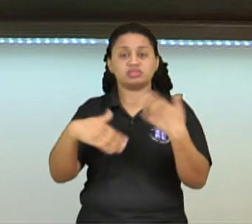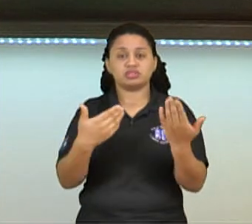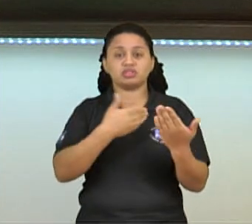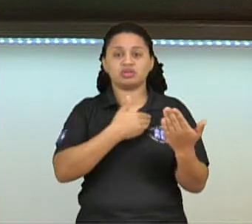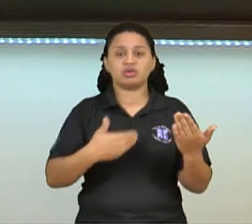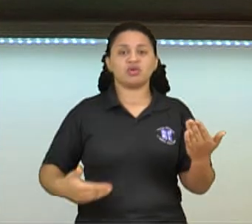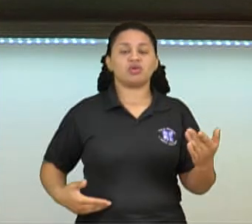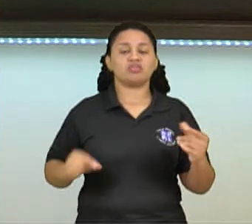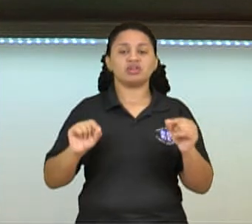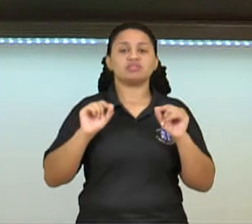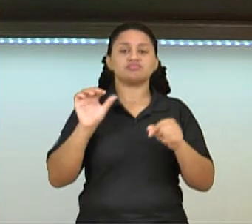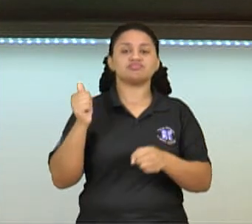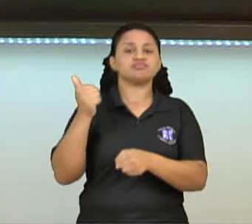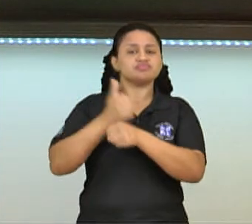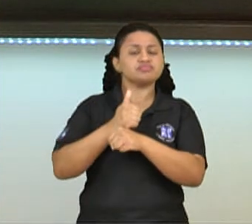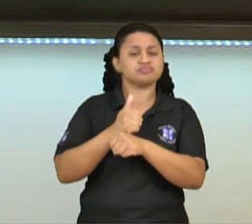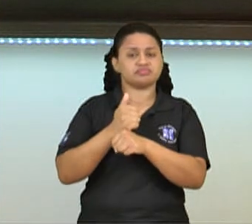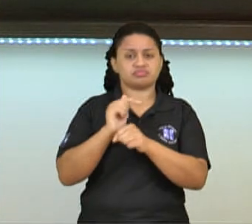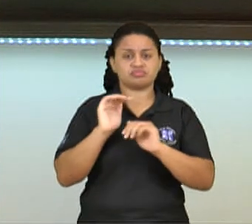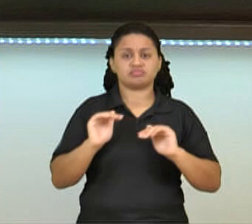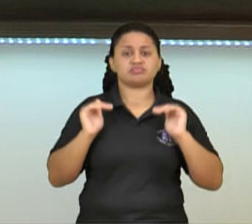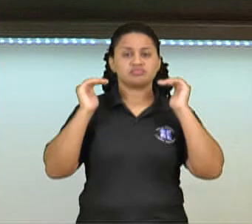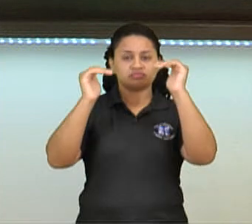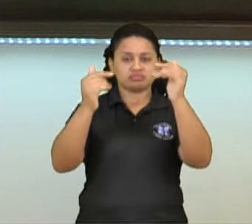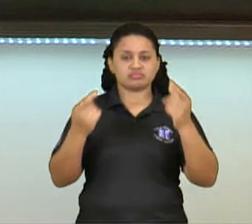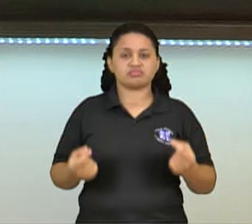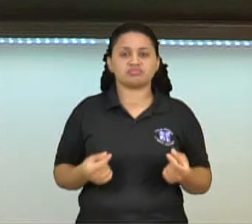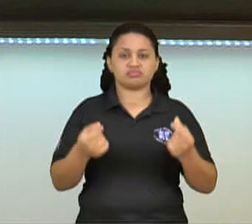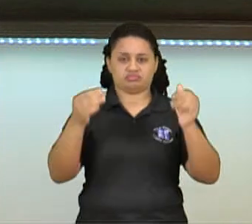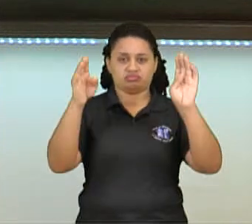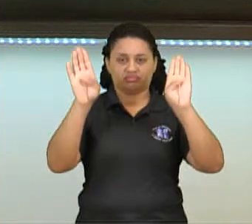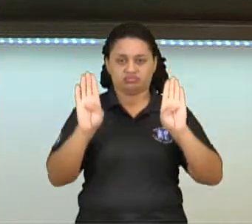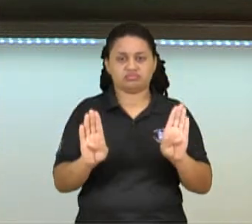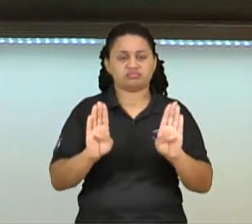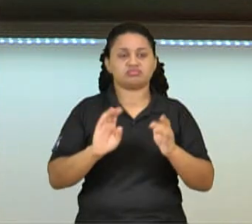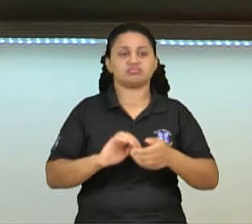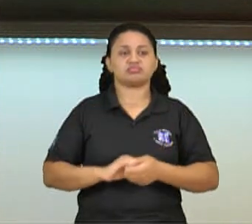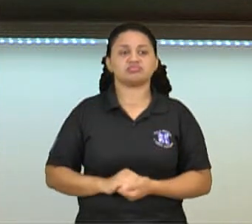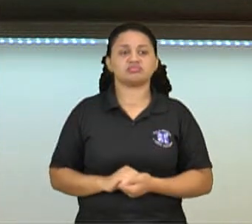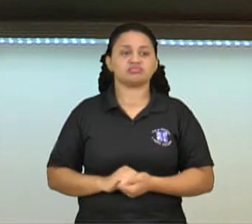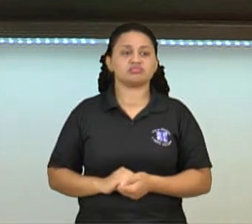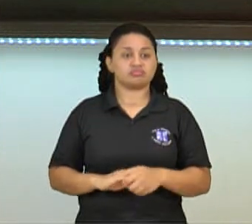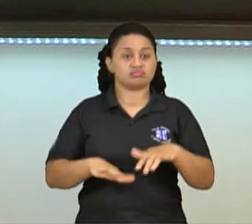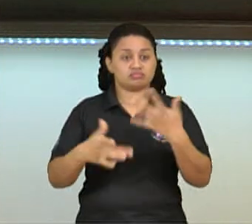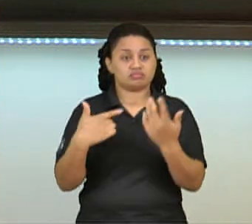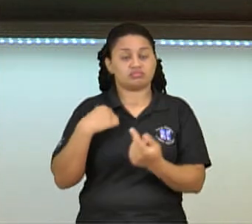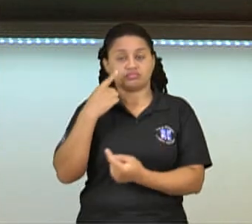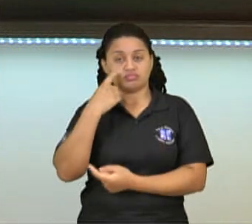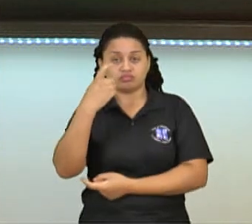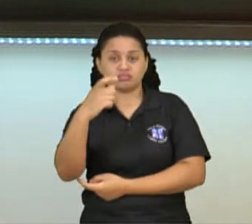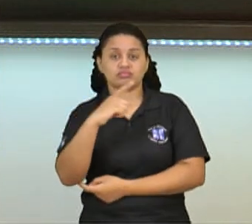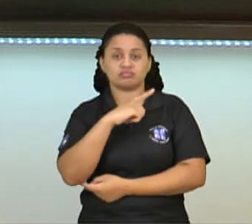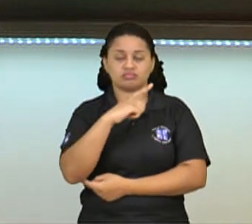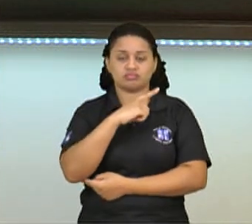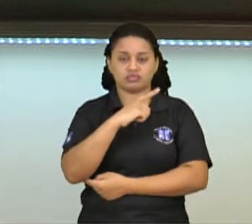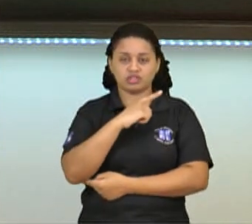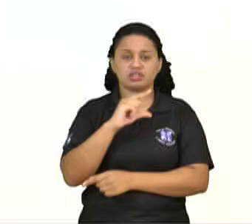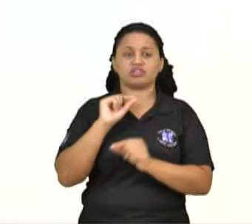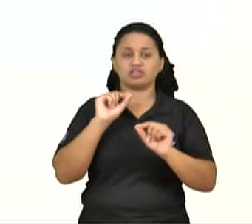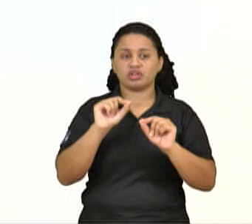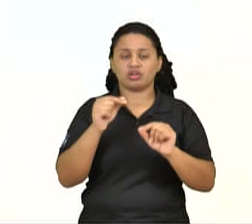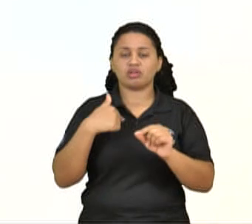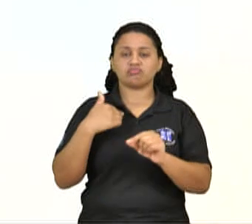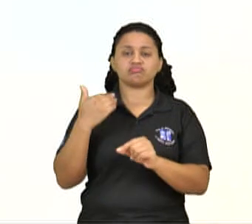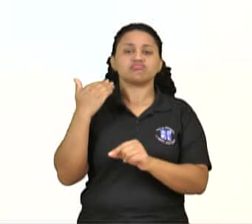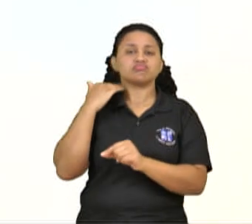ser liderado por essa alta burguesia, pelos girondinos. Os interesses dos grandes comerciantes, dos banqueiros,